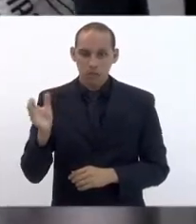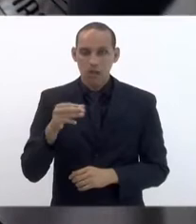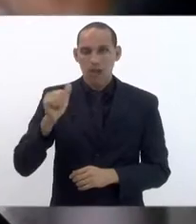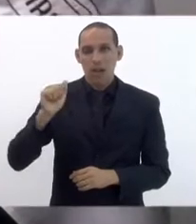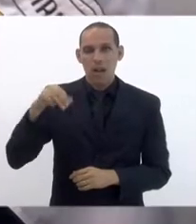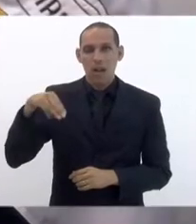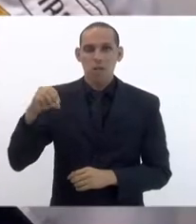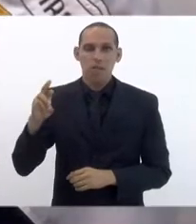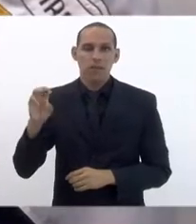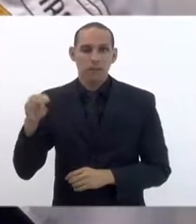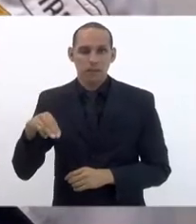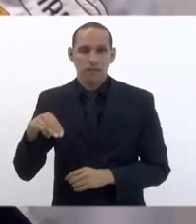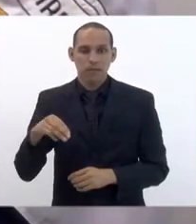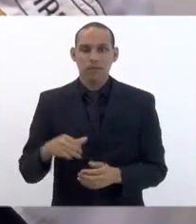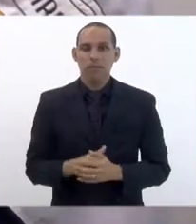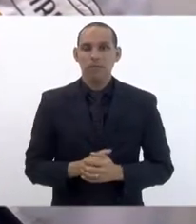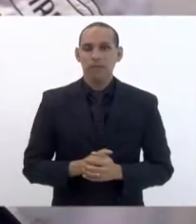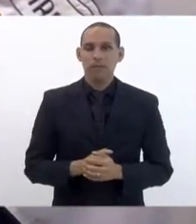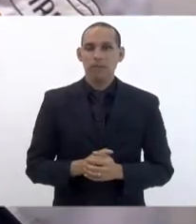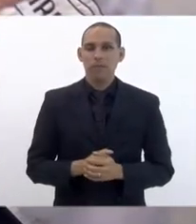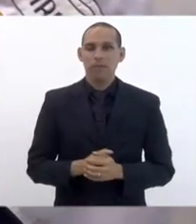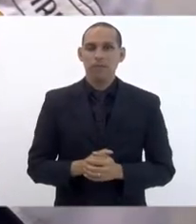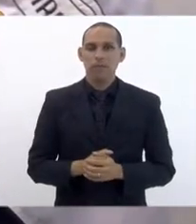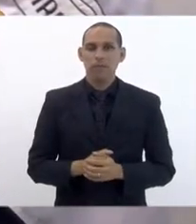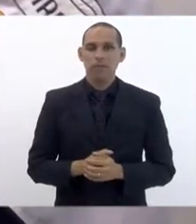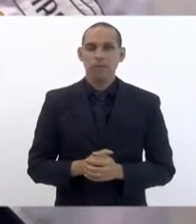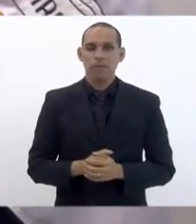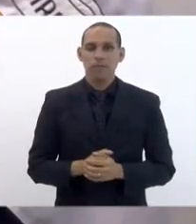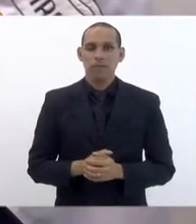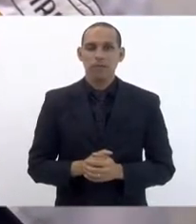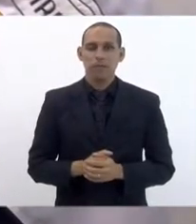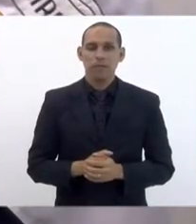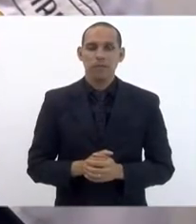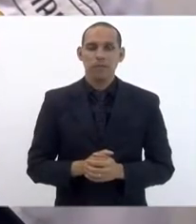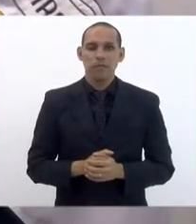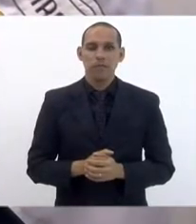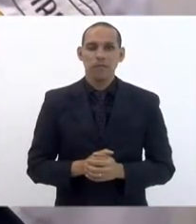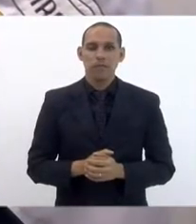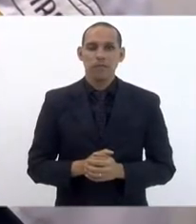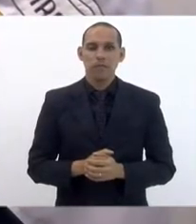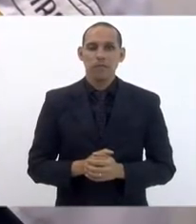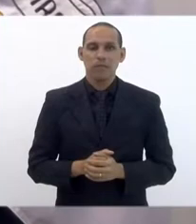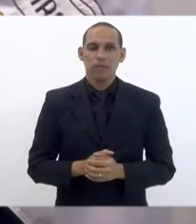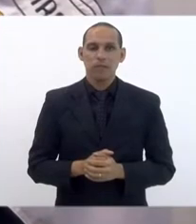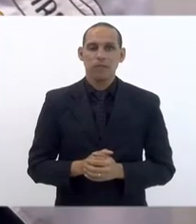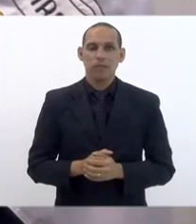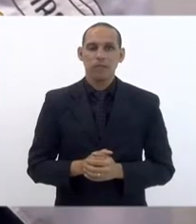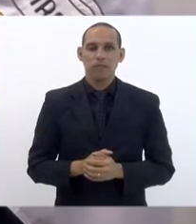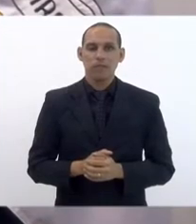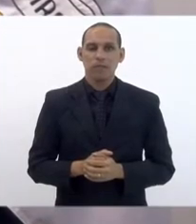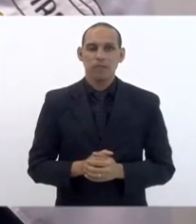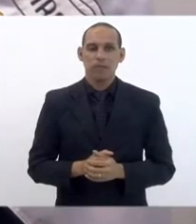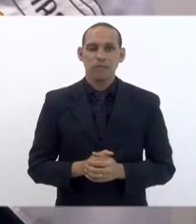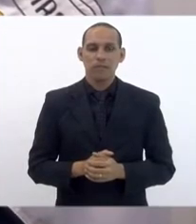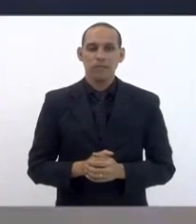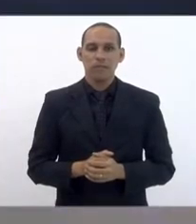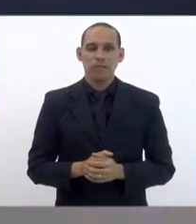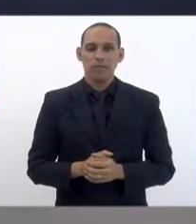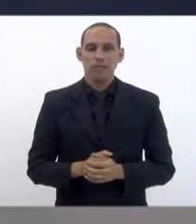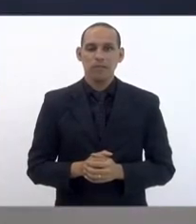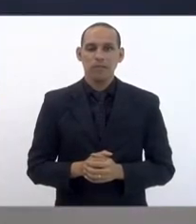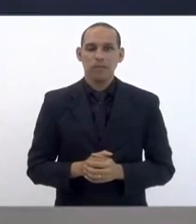Você não vê nada novo hoje, não, Rodrigo? Não vê uma novidade assim no ar?